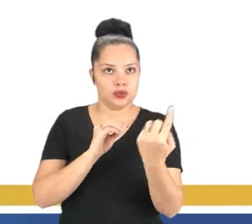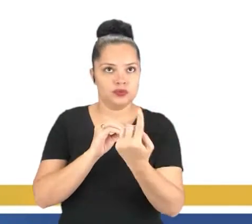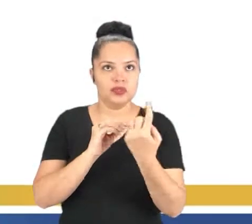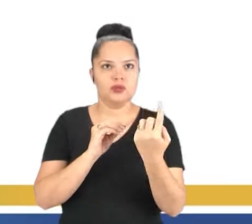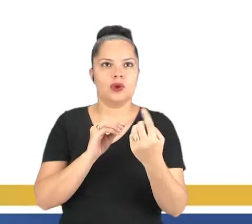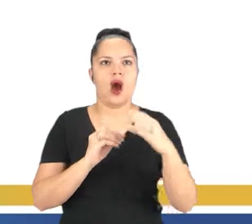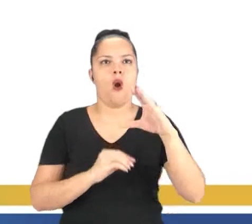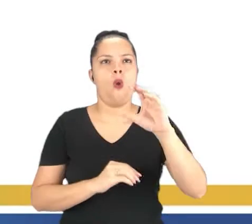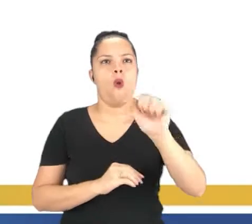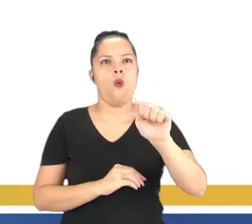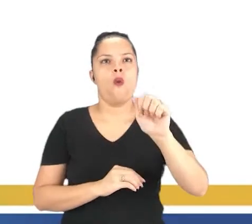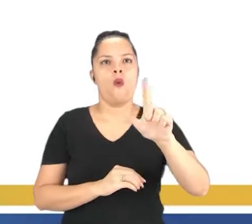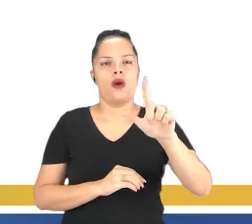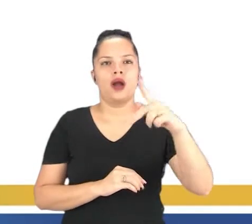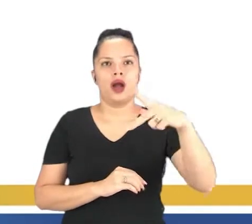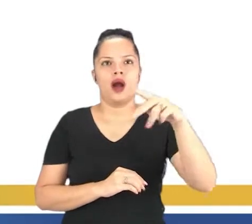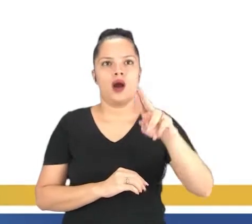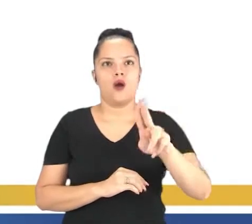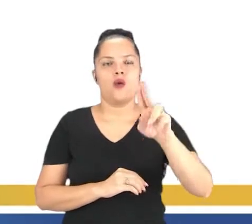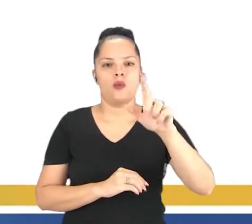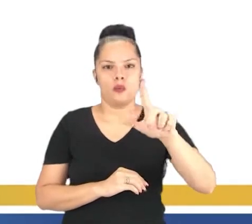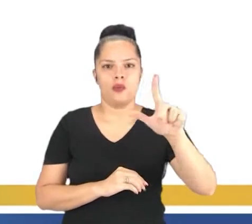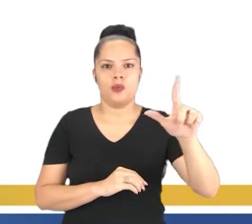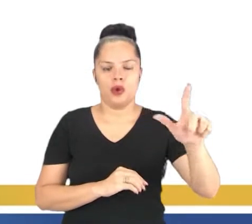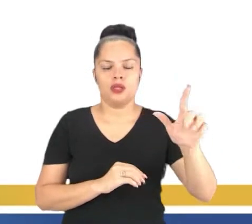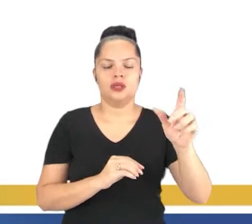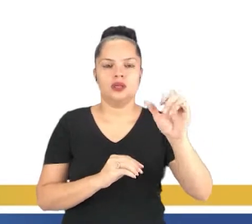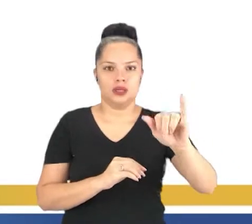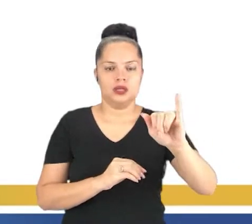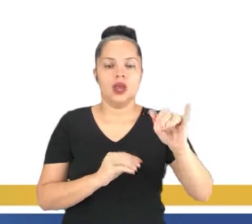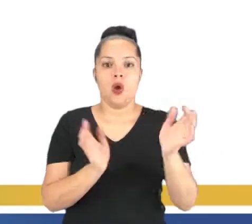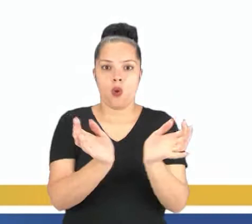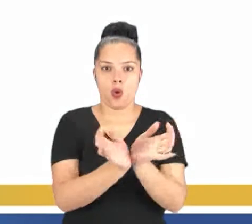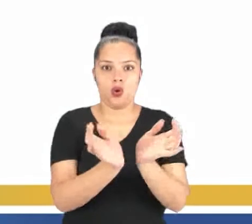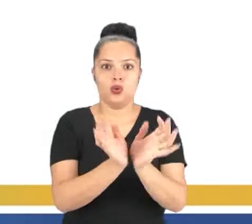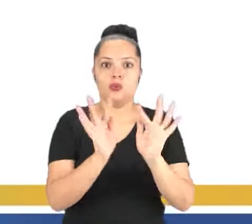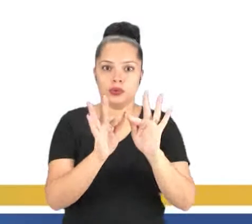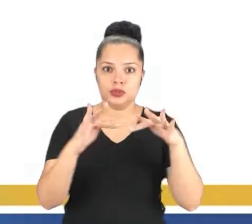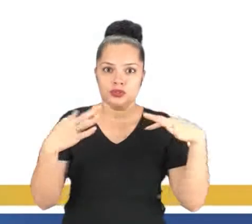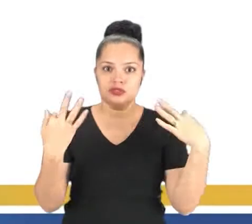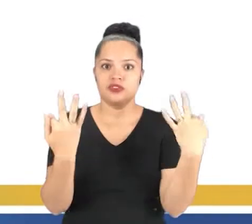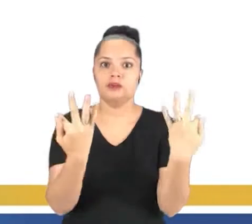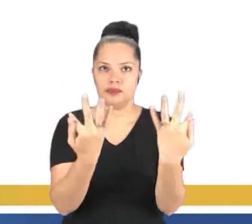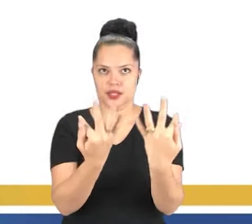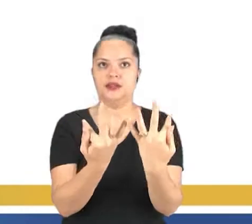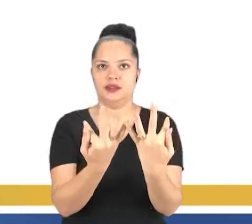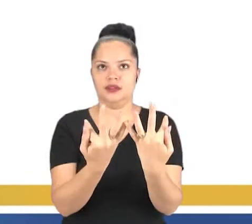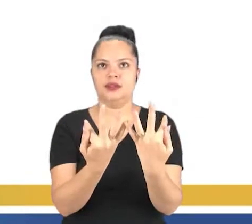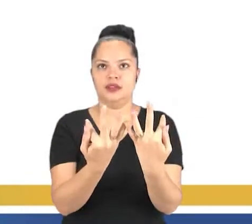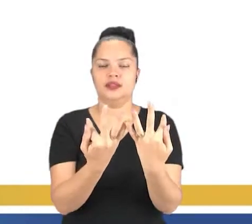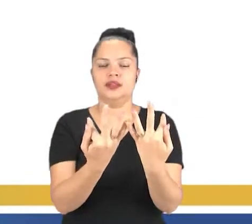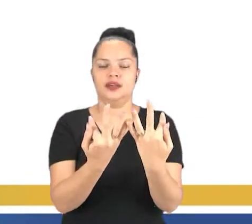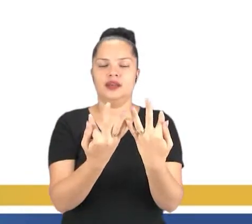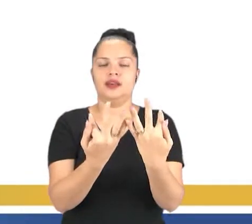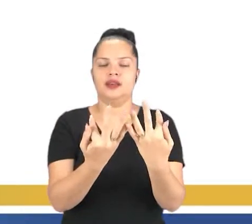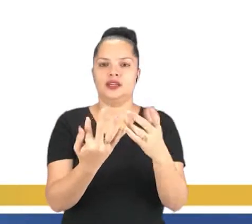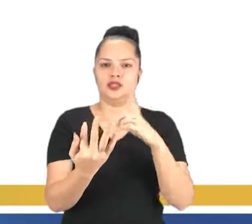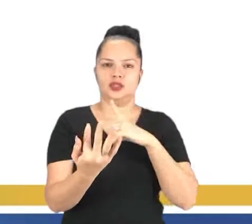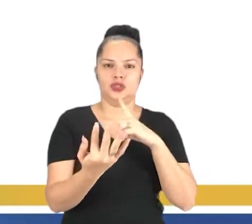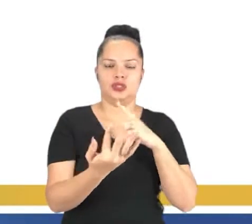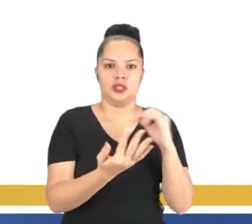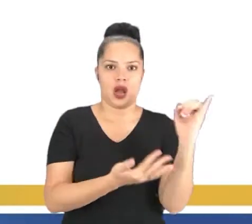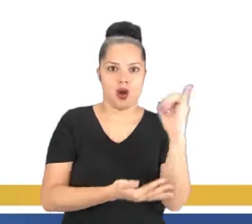que era o cálculo né ou calcules era unidades familiares localizadas em bairros através de estar entre aspas né que garantiu a